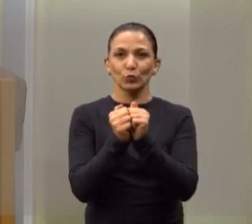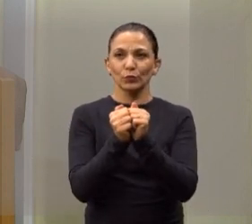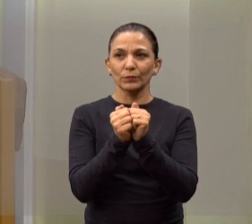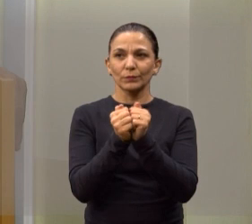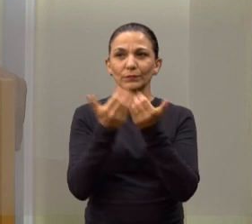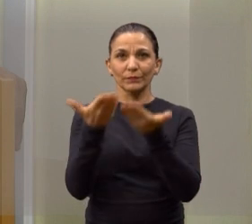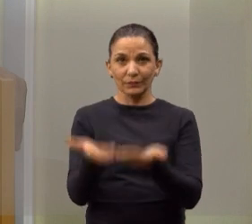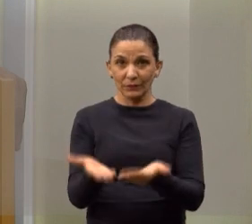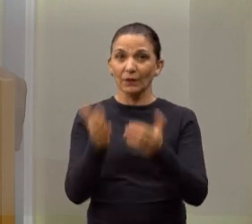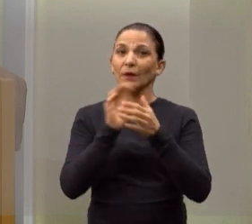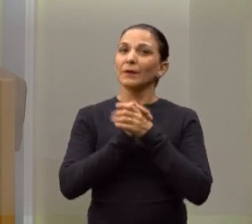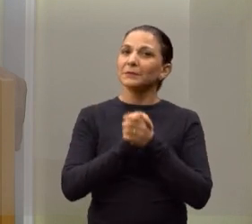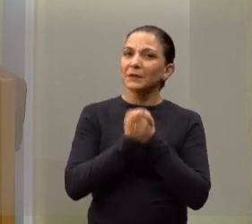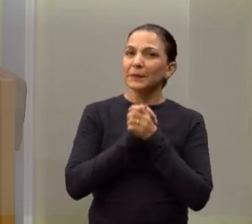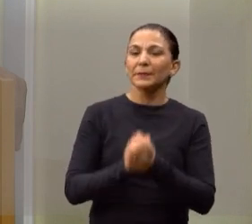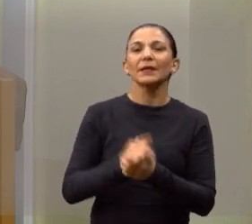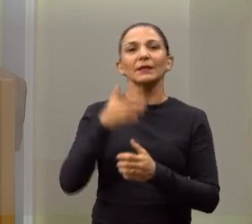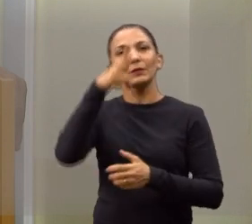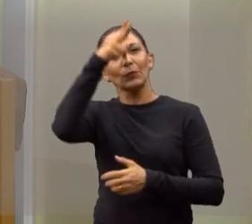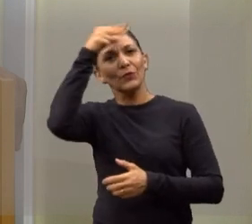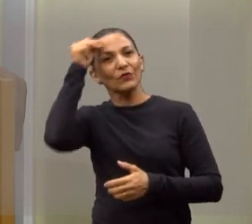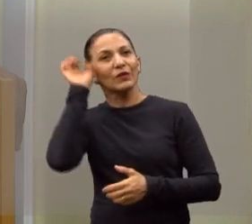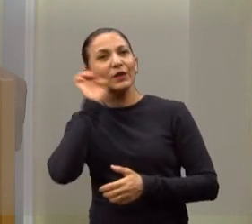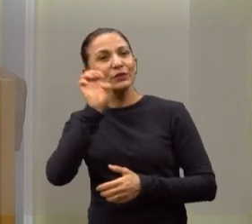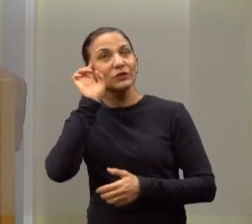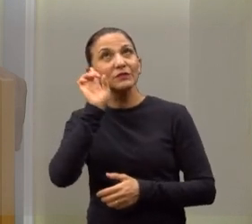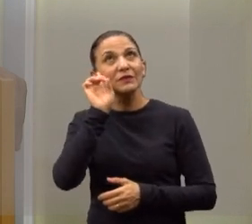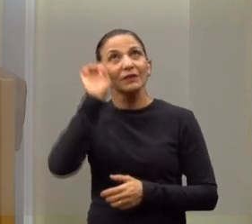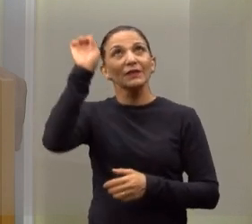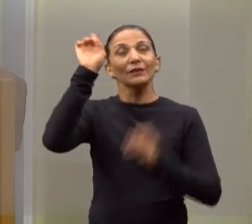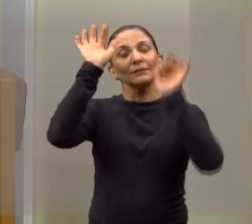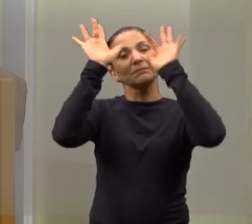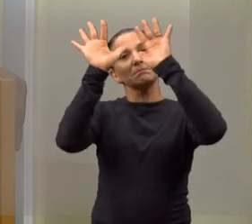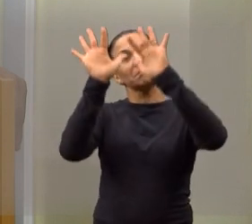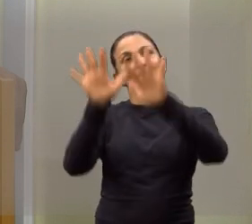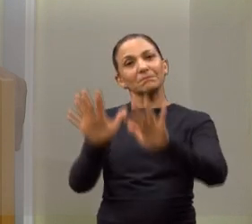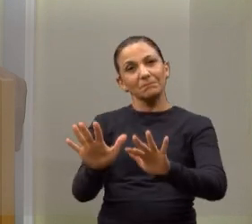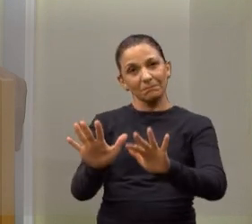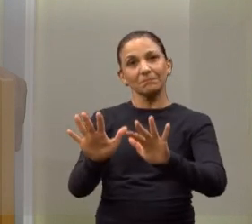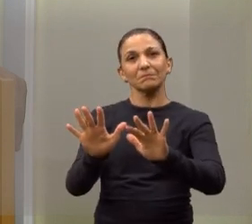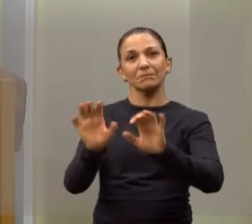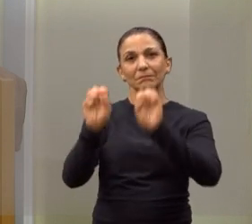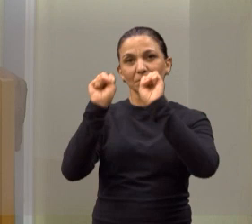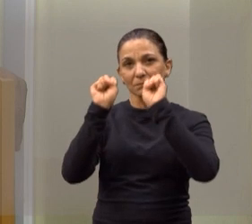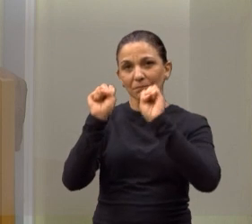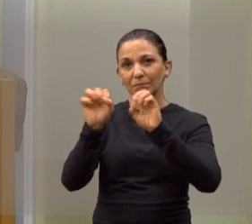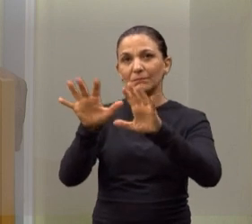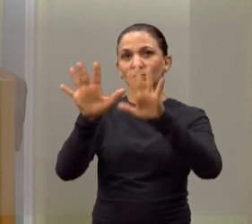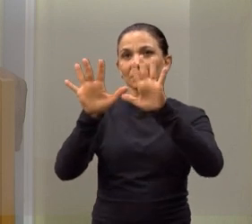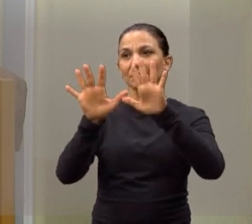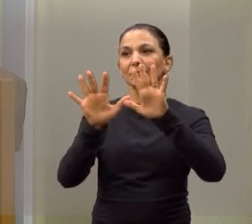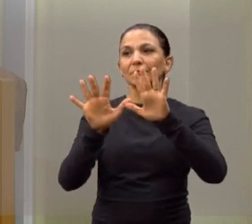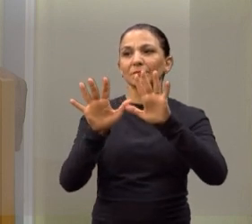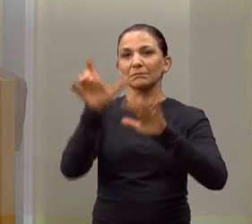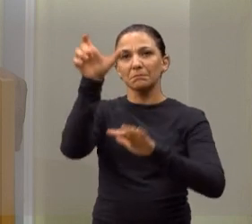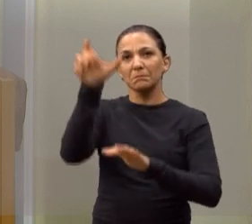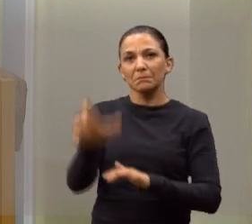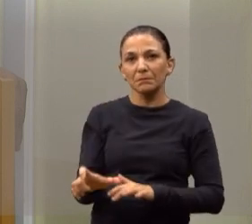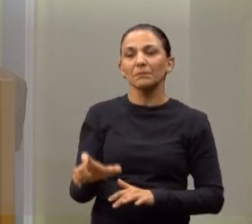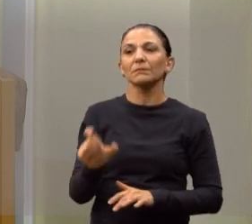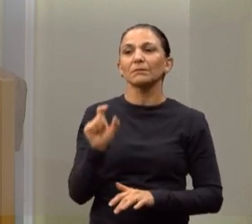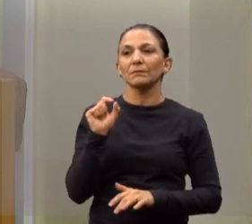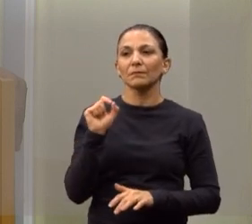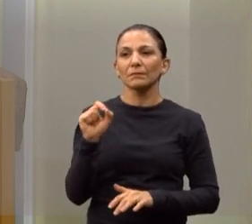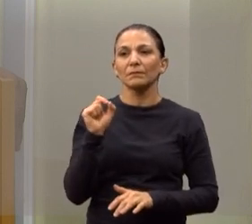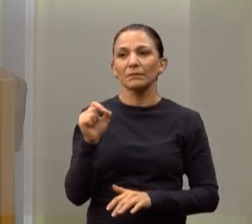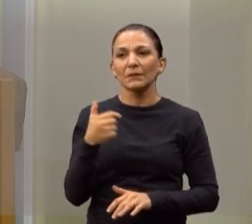meus parabéns que Deus te ilumine te abençoe essa pessoa que